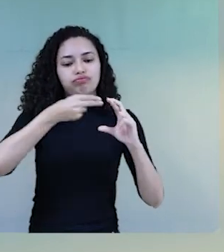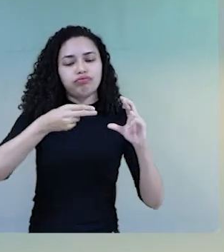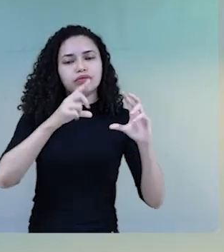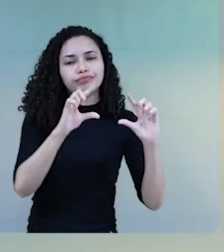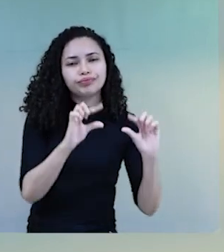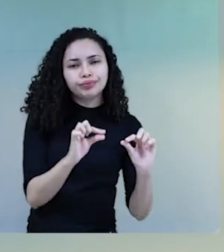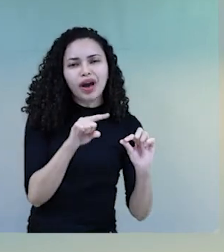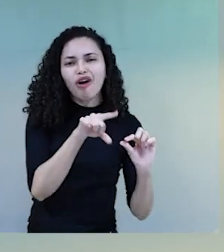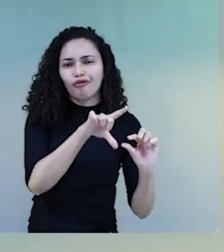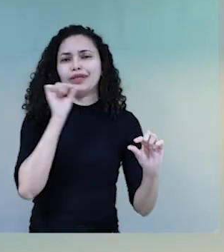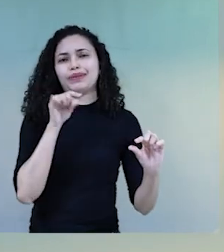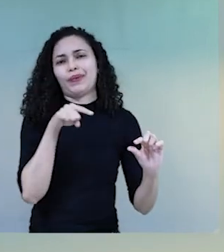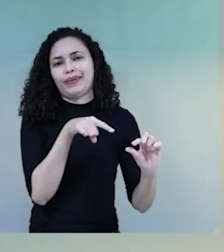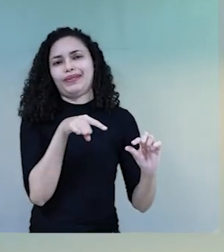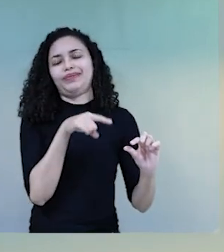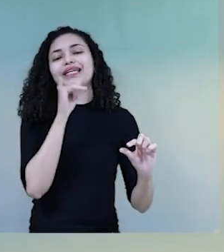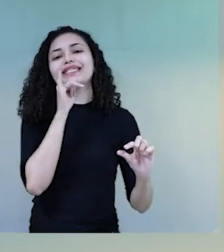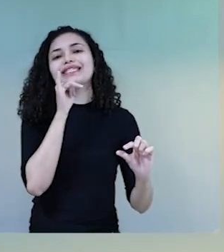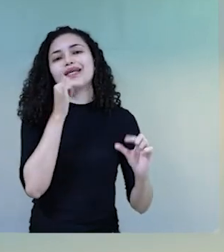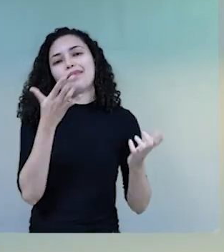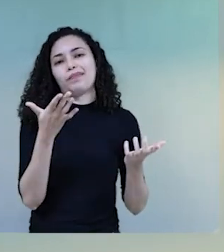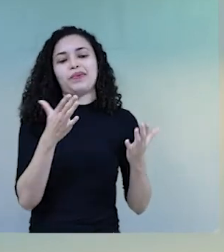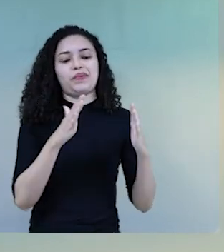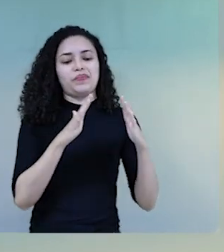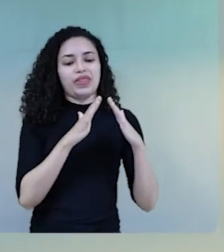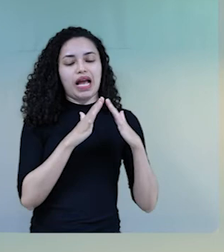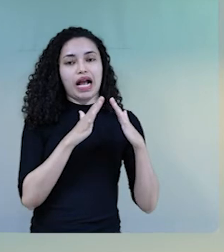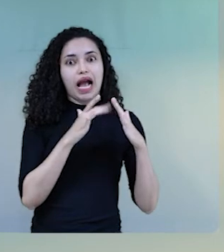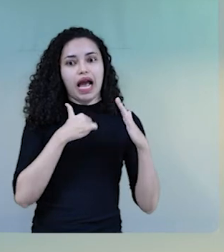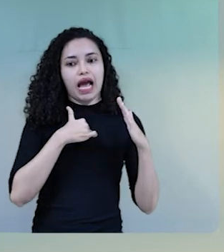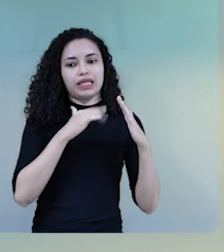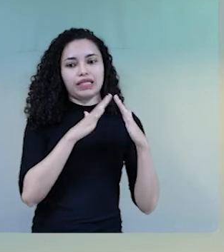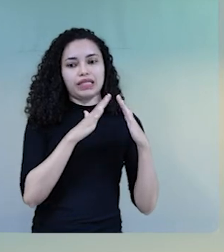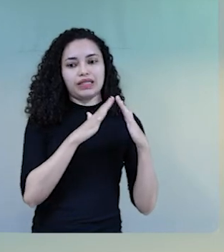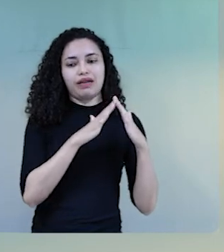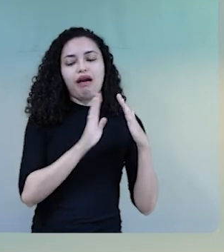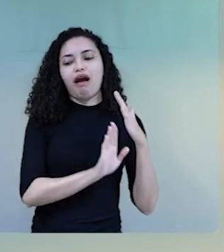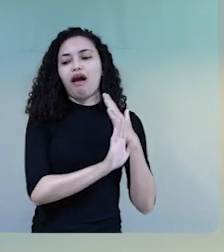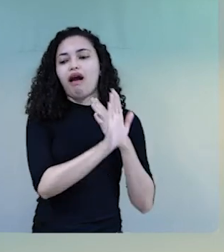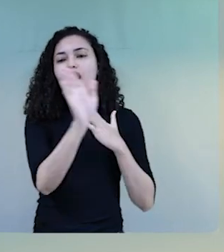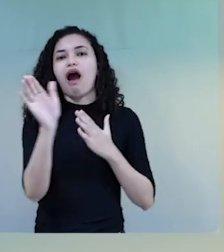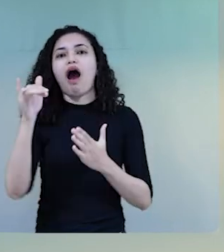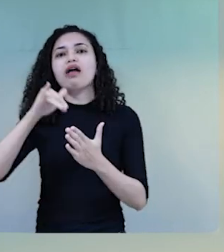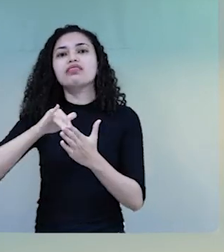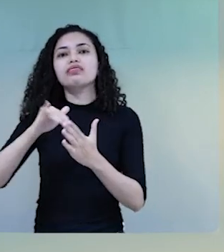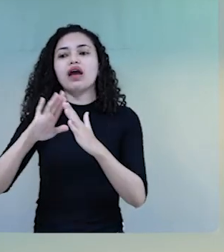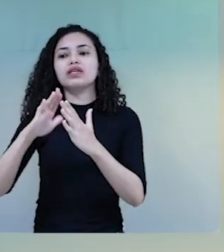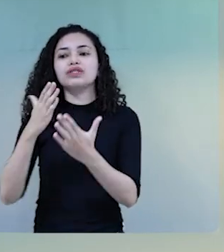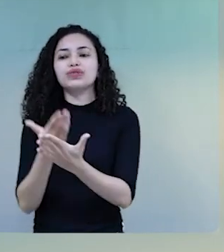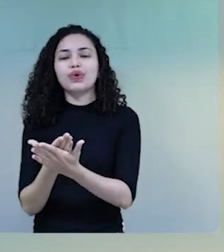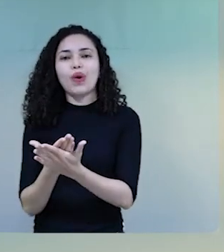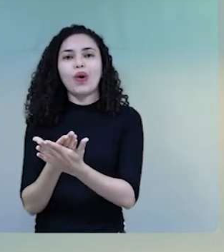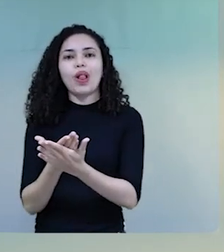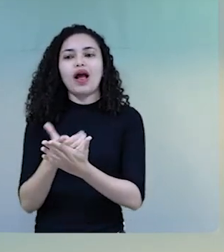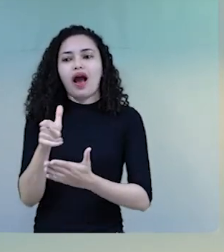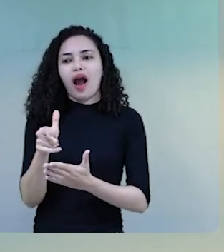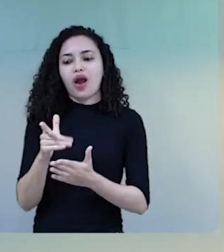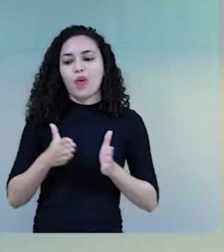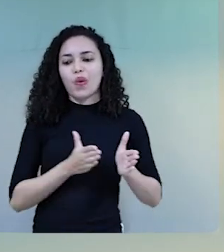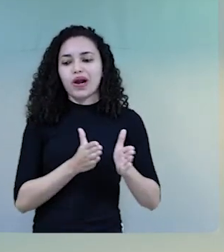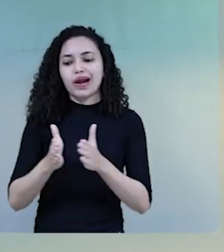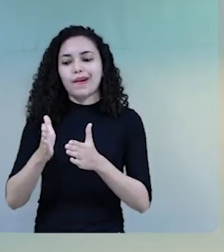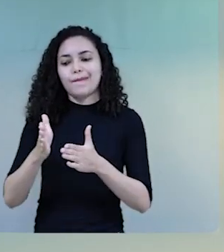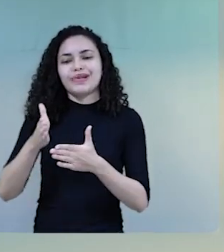sua casa para a escola, por exemplo. Tem um caminho que tem muita pedra, muita dificuldade, e tem um caminho que você vai no tobogã, que é praticamente